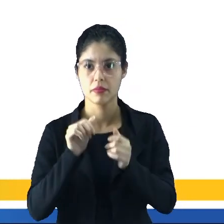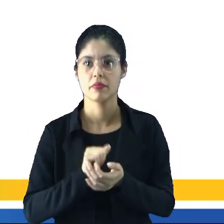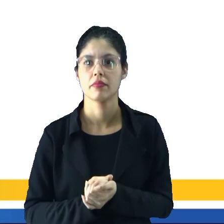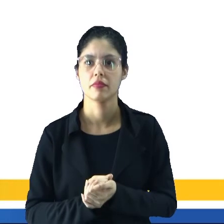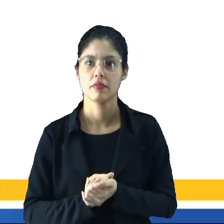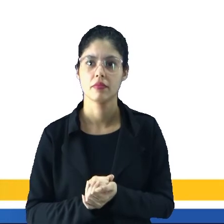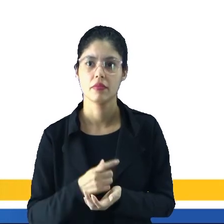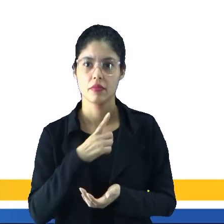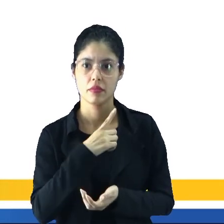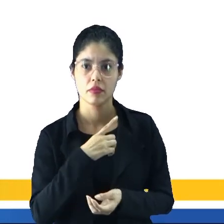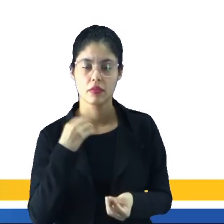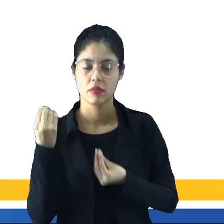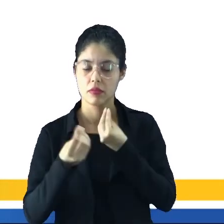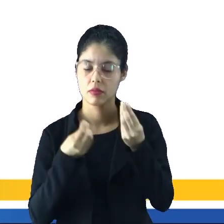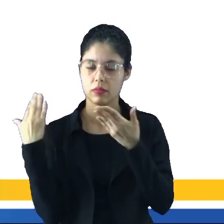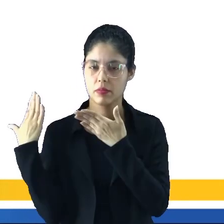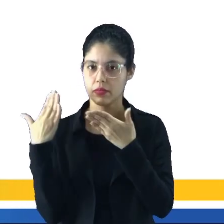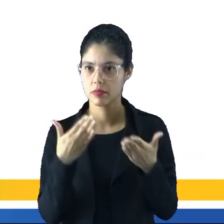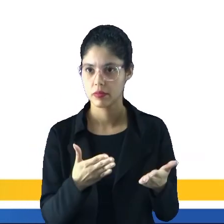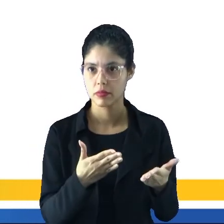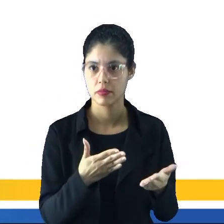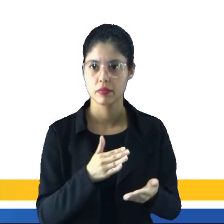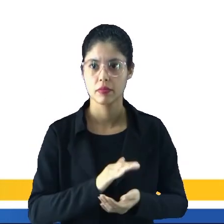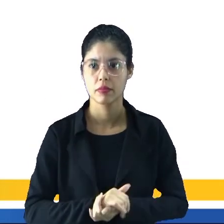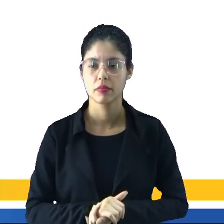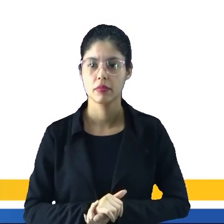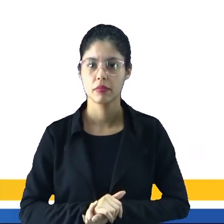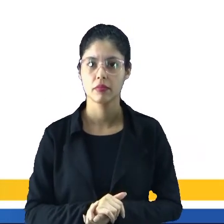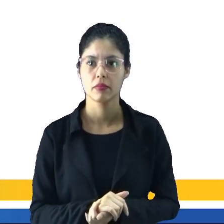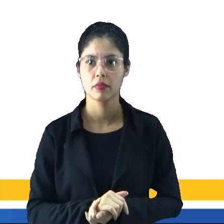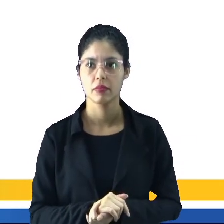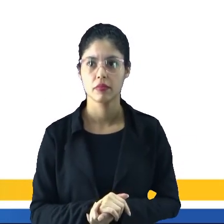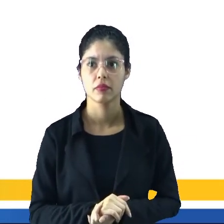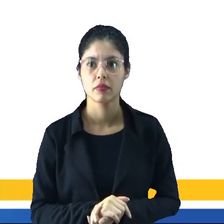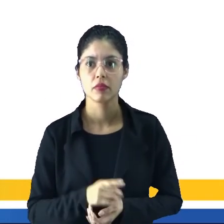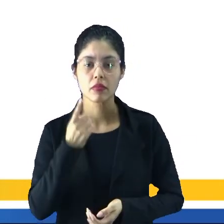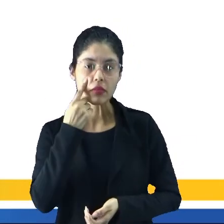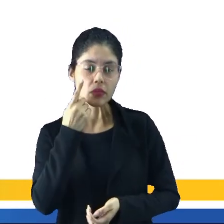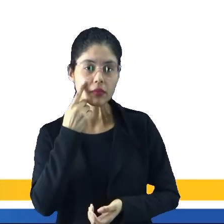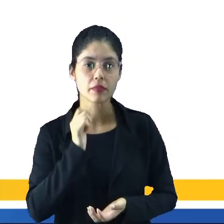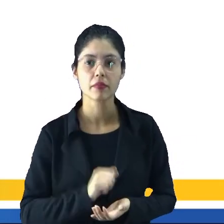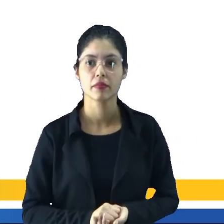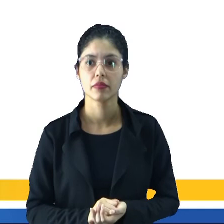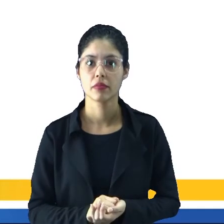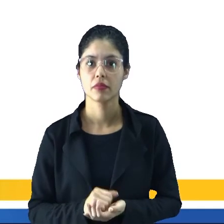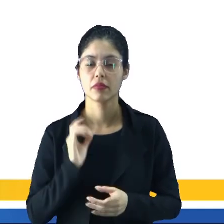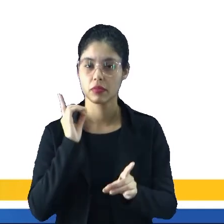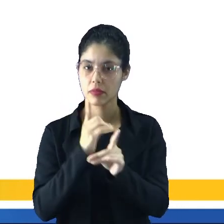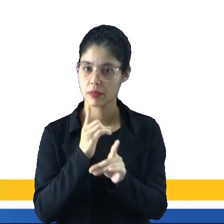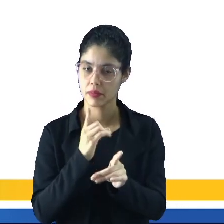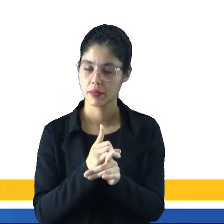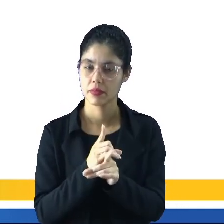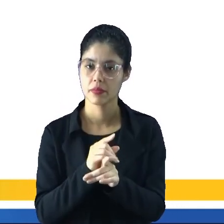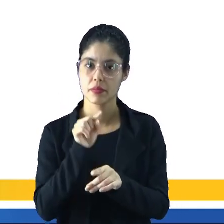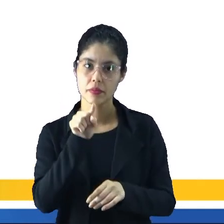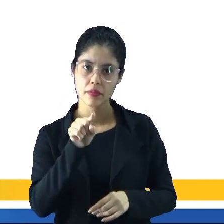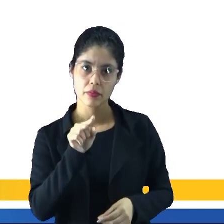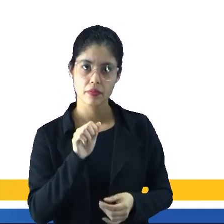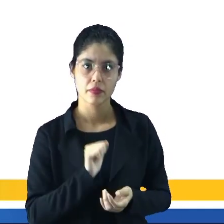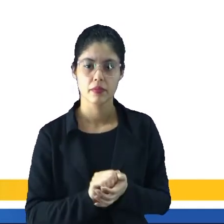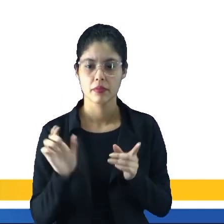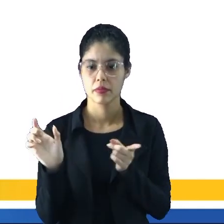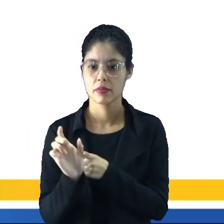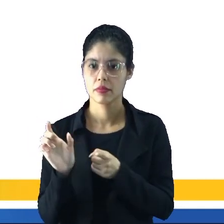alerta de David Cameron têm como foco principal, olha só, Vamos identificar aí